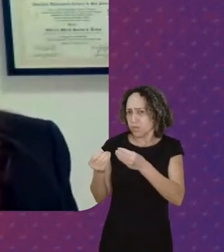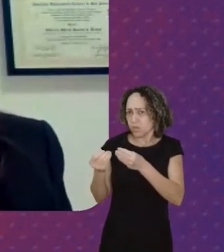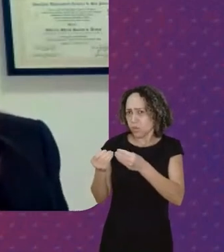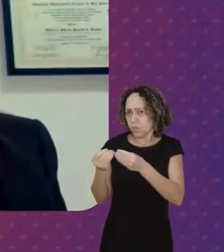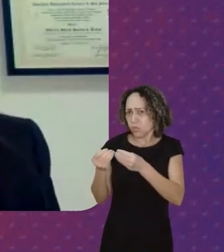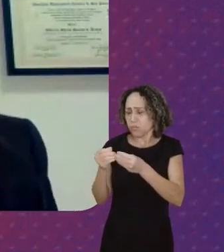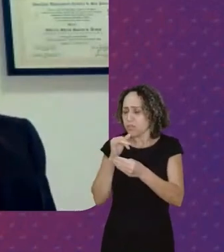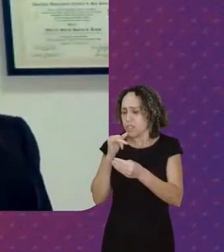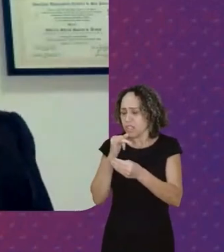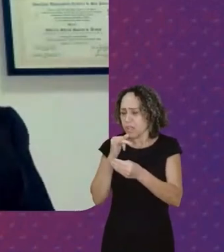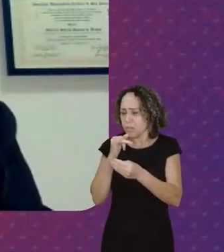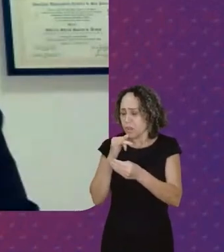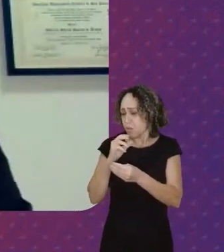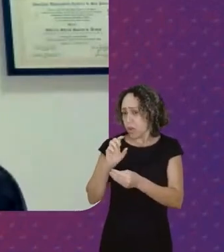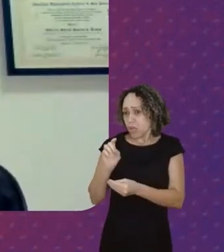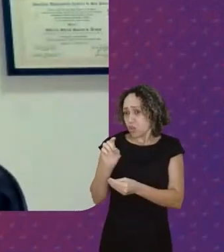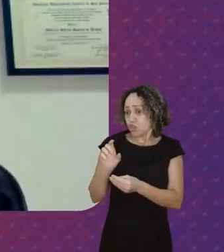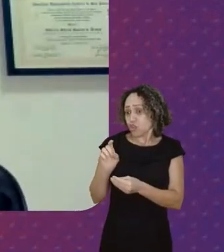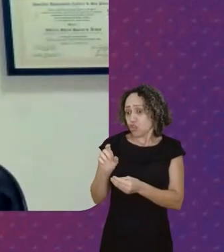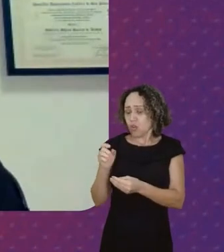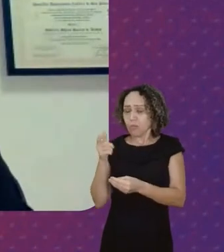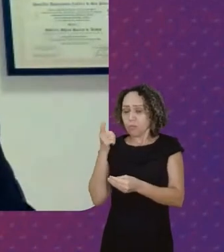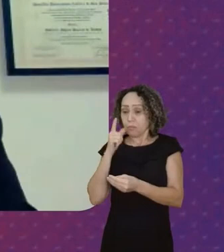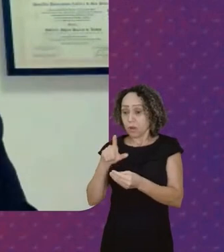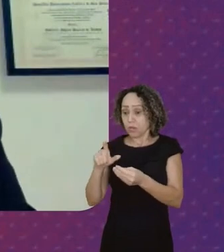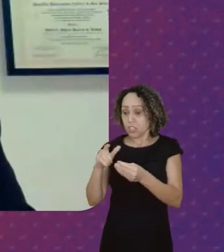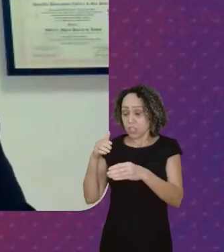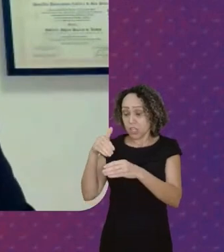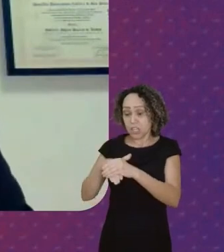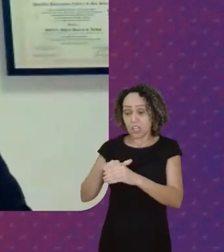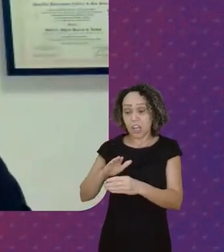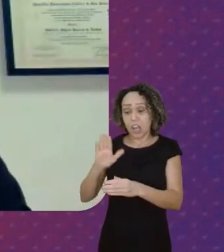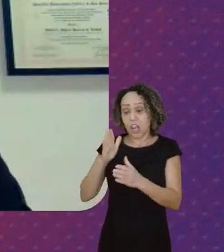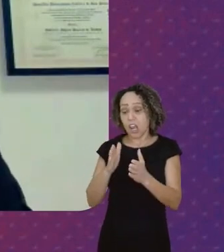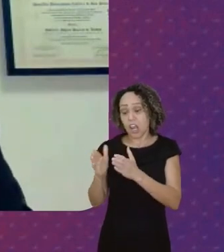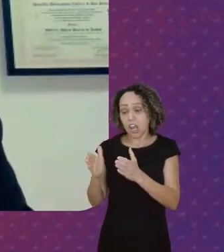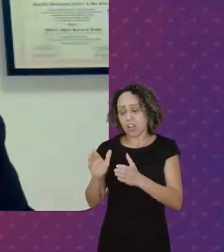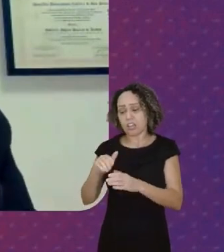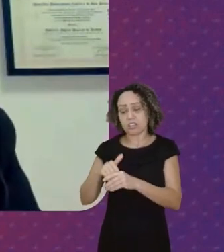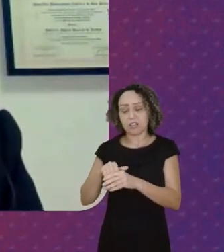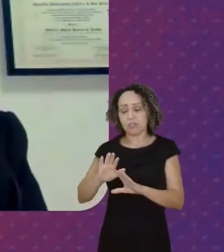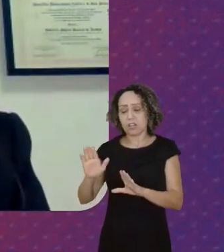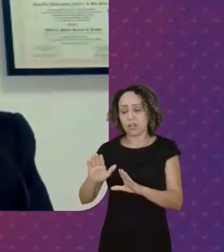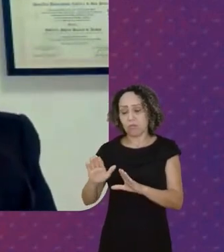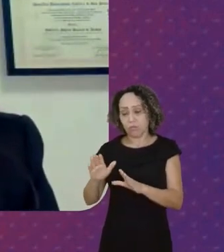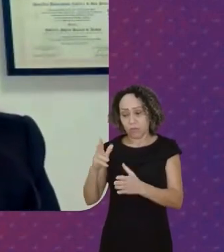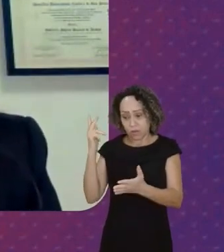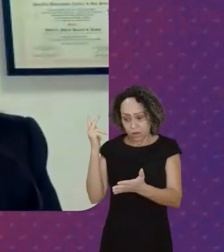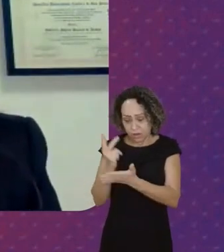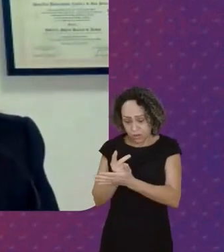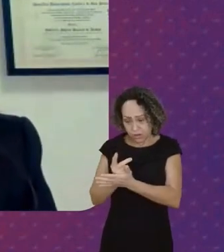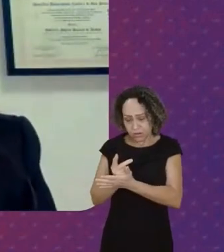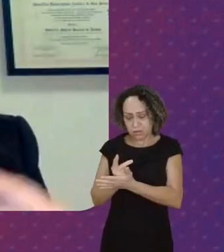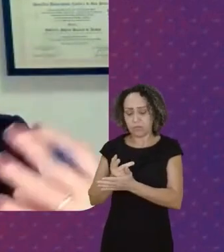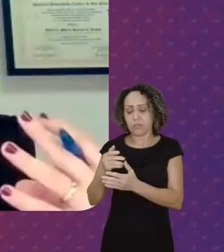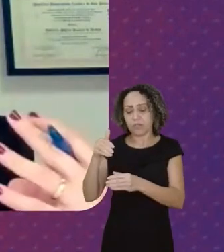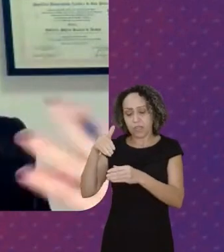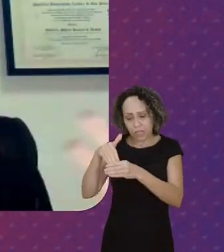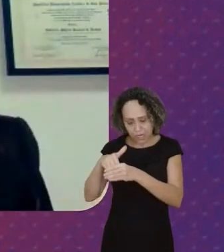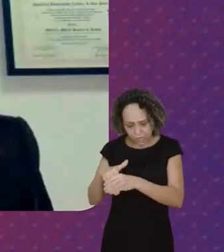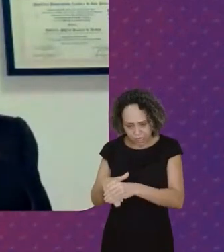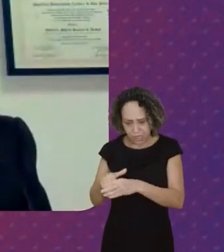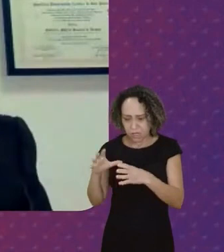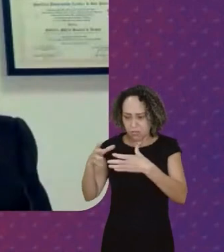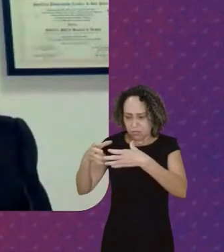eleição, ela vai ter que se manter unida também no período posterior à eleição, né? E